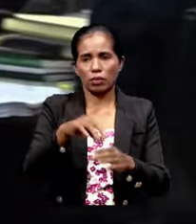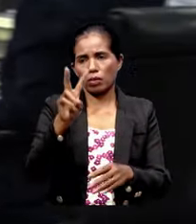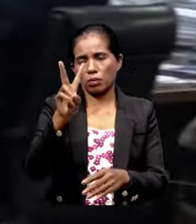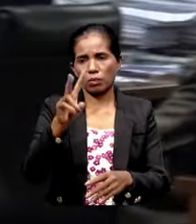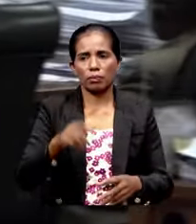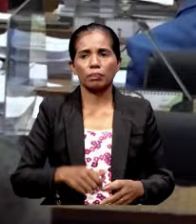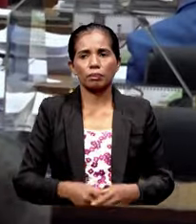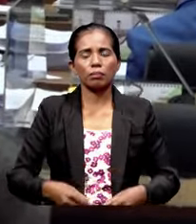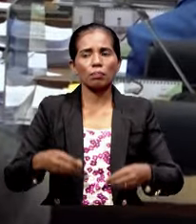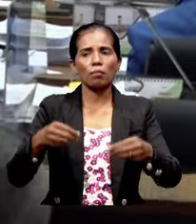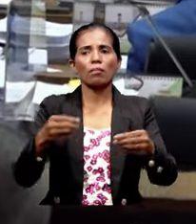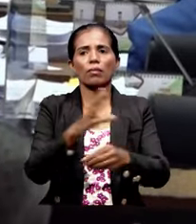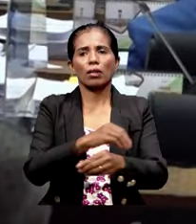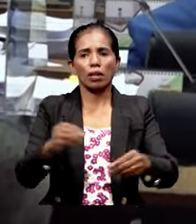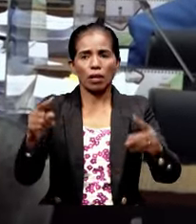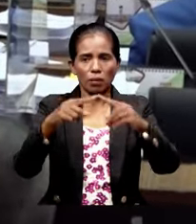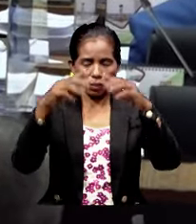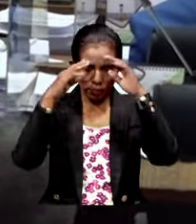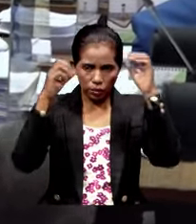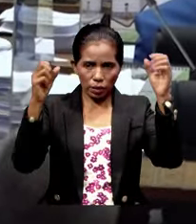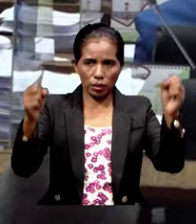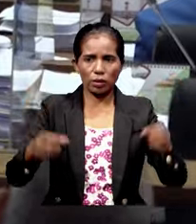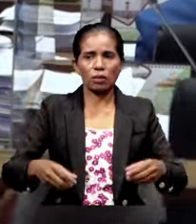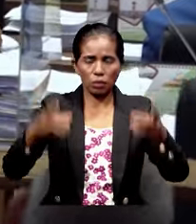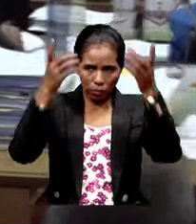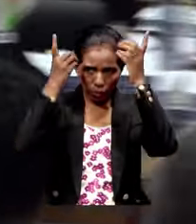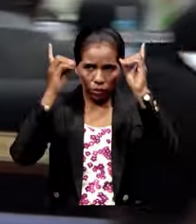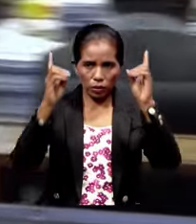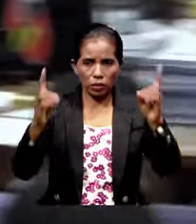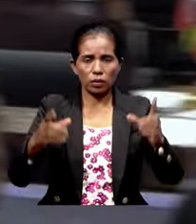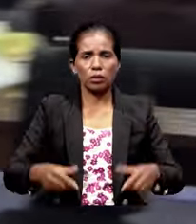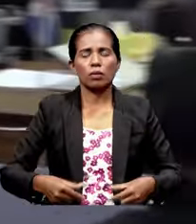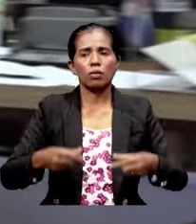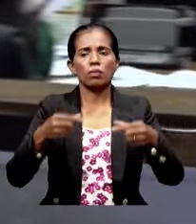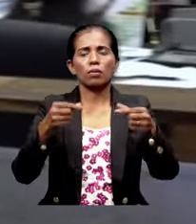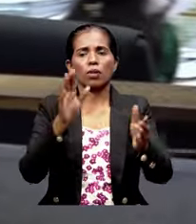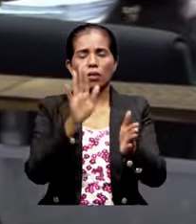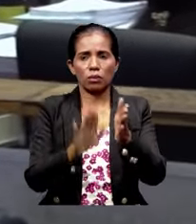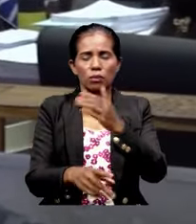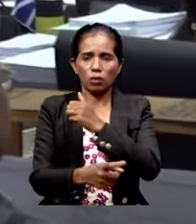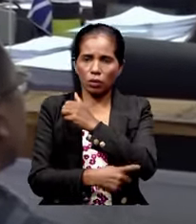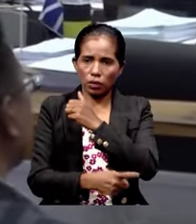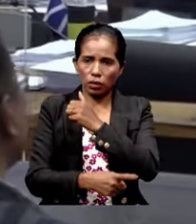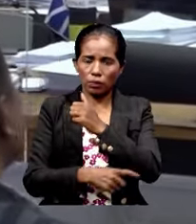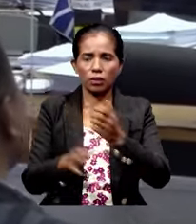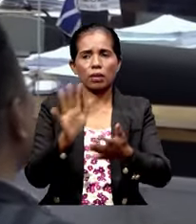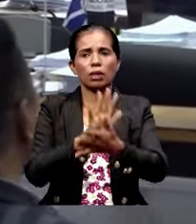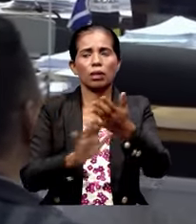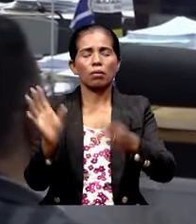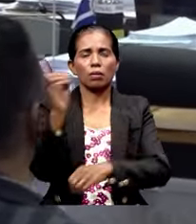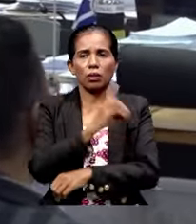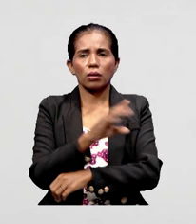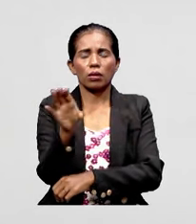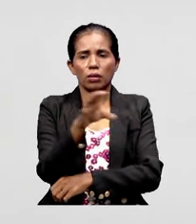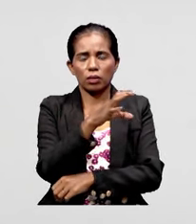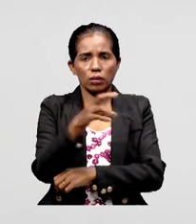nesse foi Biban Toma com a Presidente da República a tofote decisão onde foi indulto. No né, e a celebração Loro Natal tinha né,